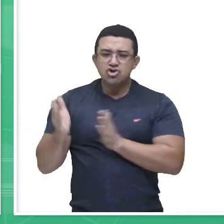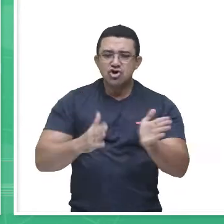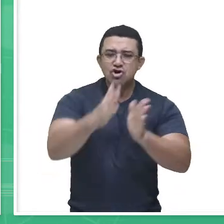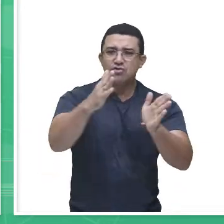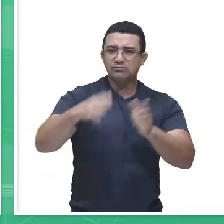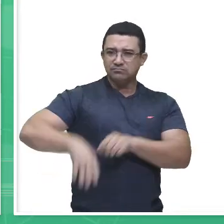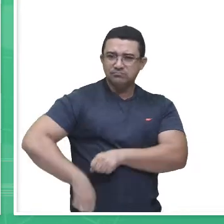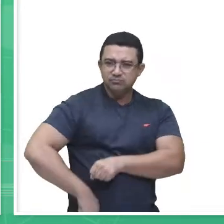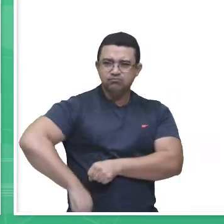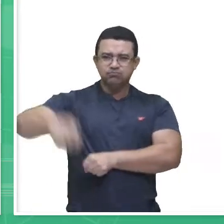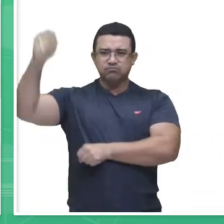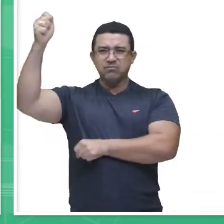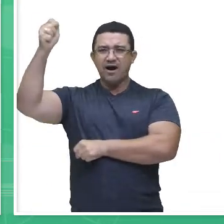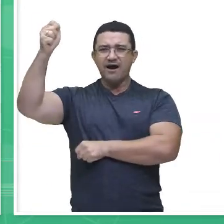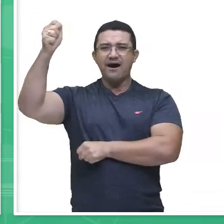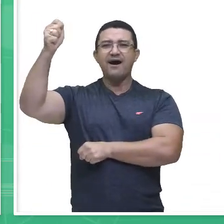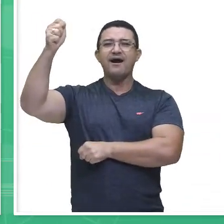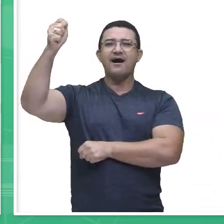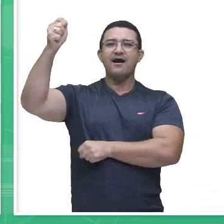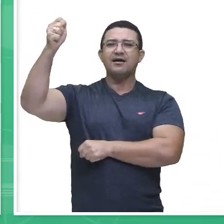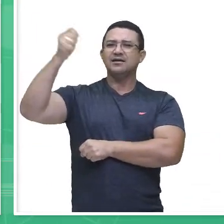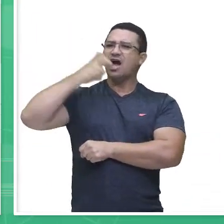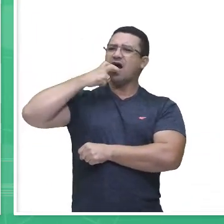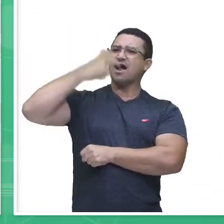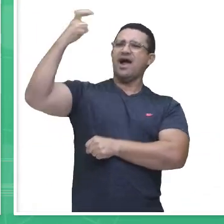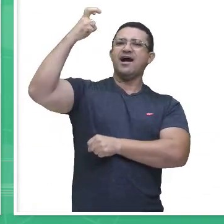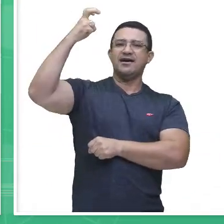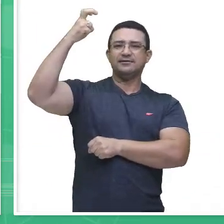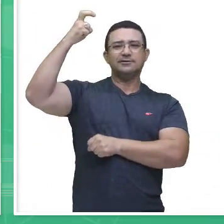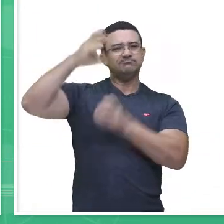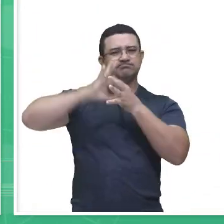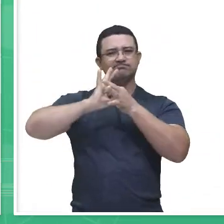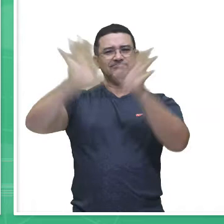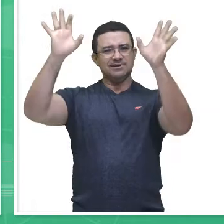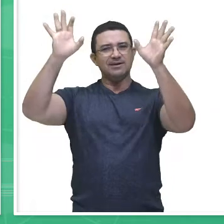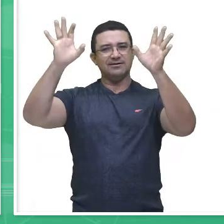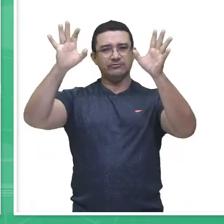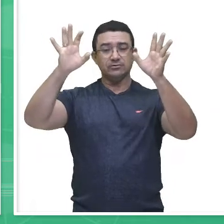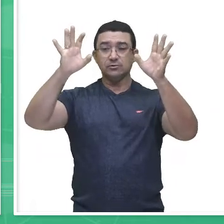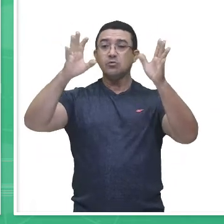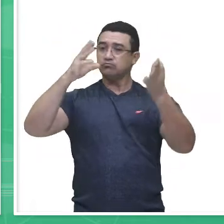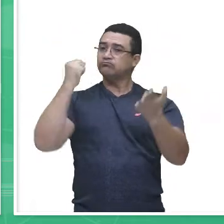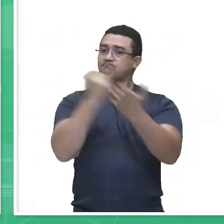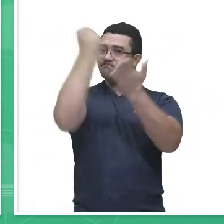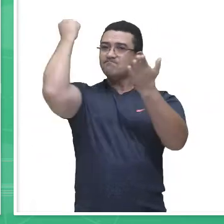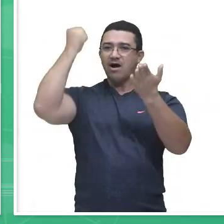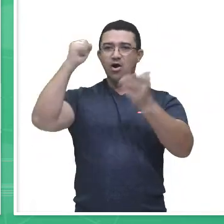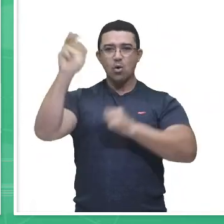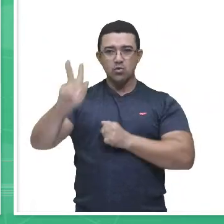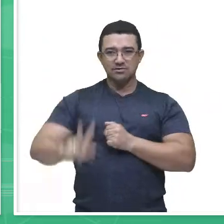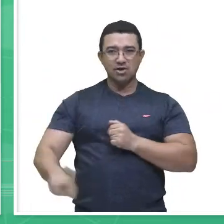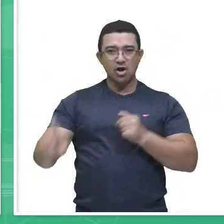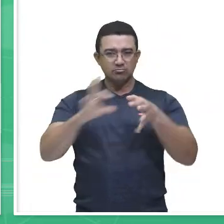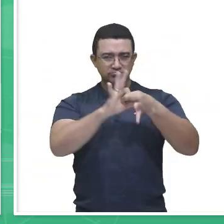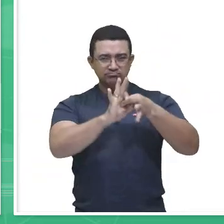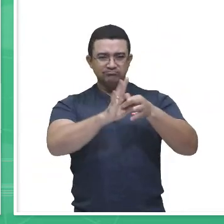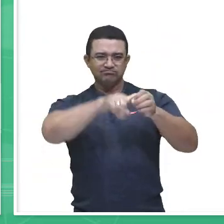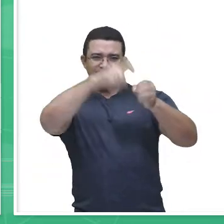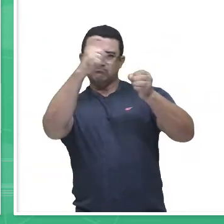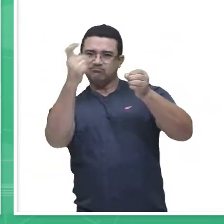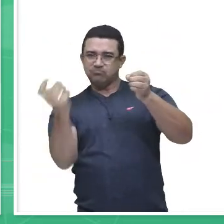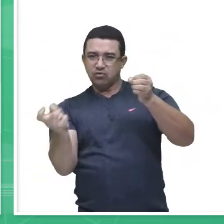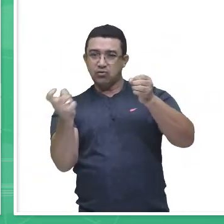conhecem, independência ou morte, sendo exatamente esse fato aí que vai desligar, né, que vai